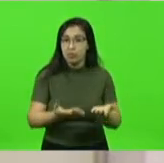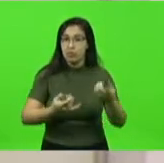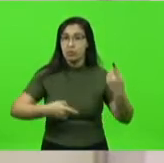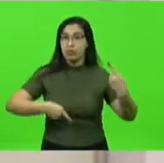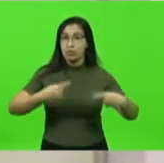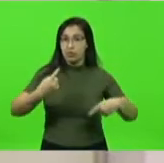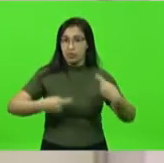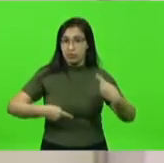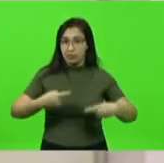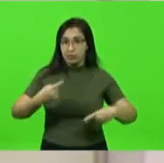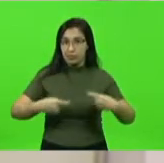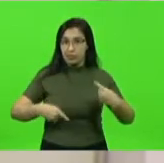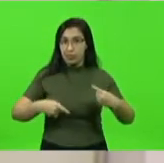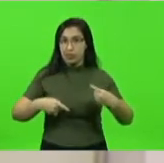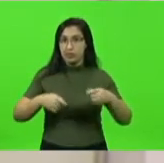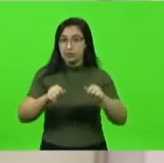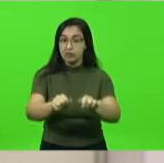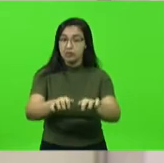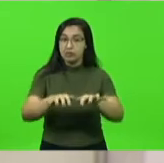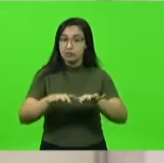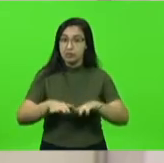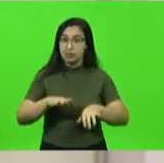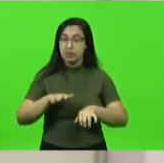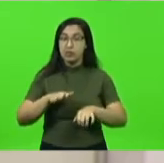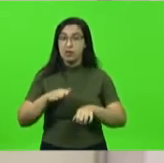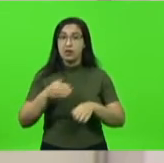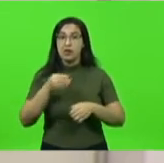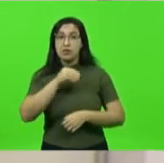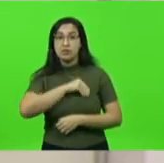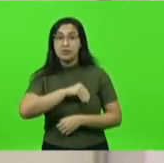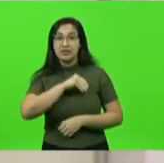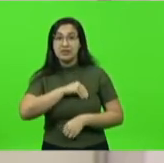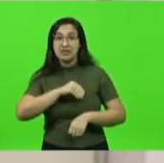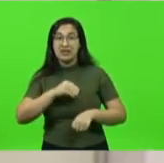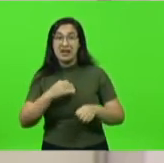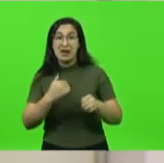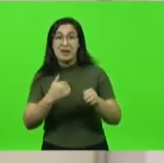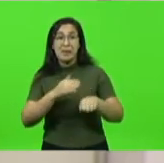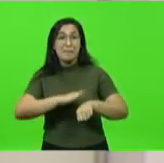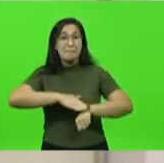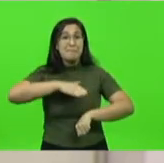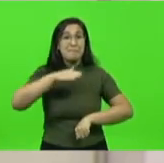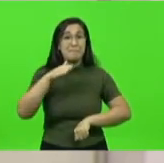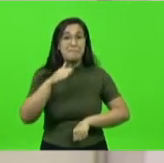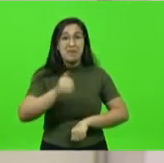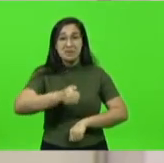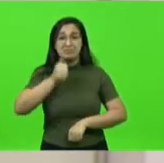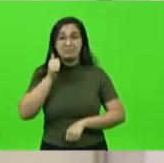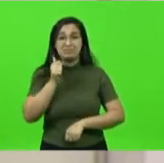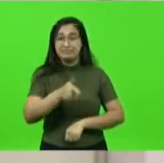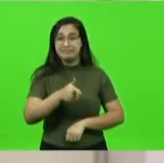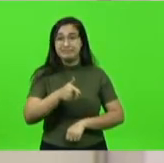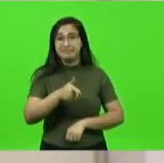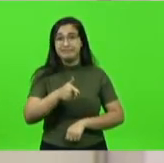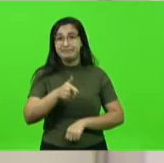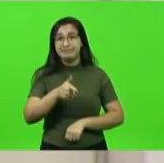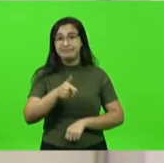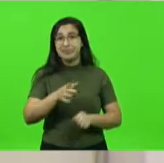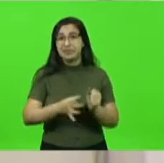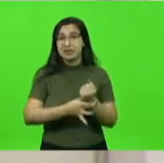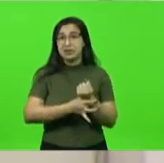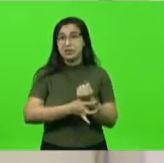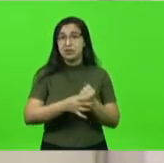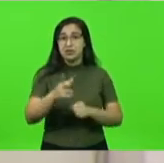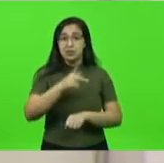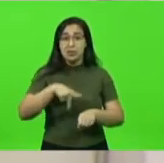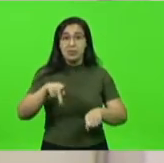plenário, a maior remuneração da segurança pública do país. E isso não foi falado